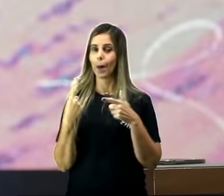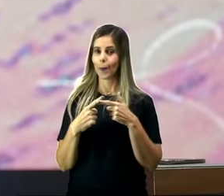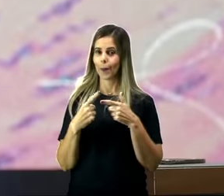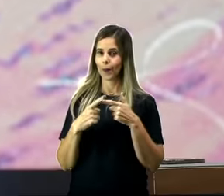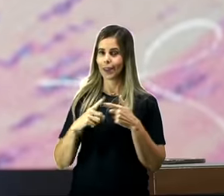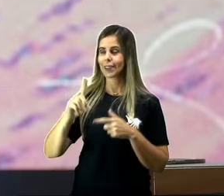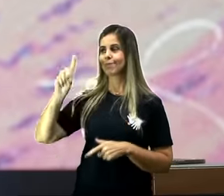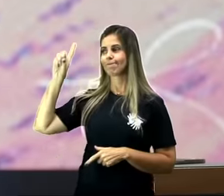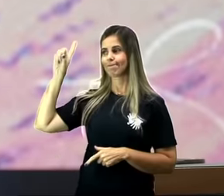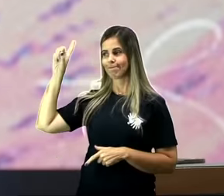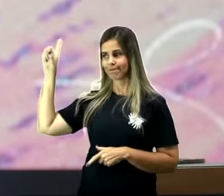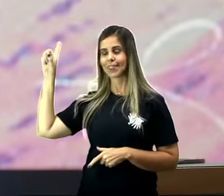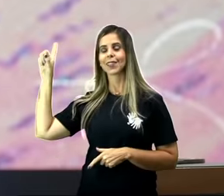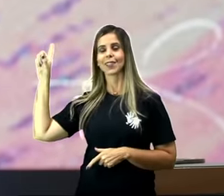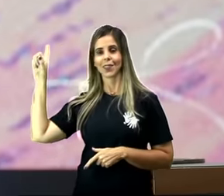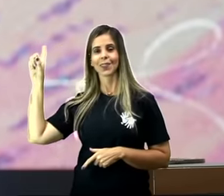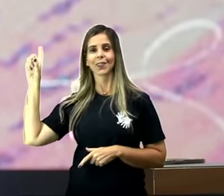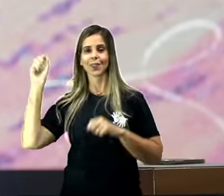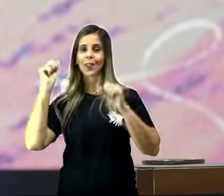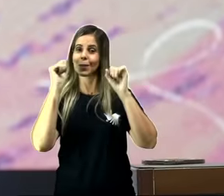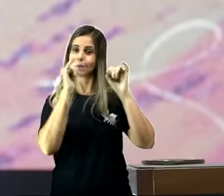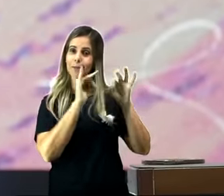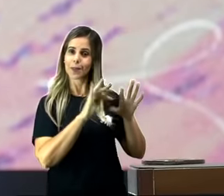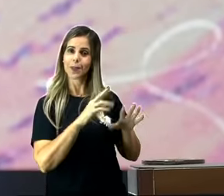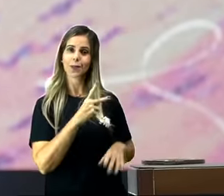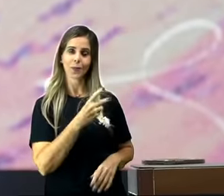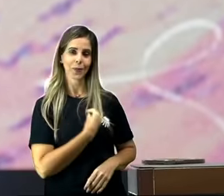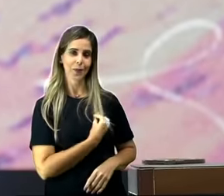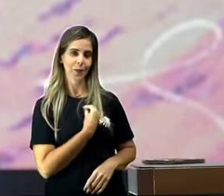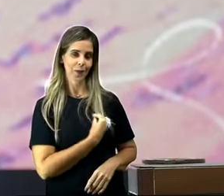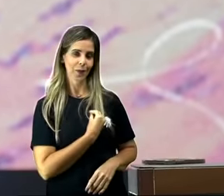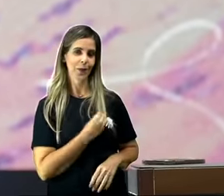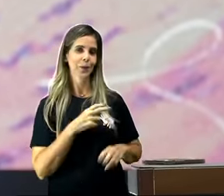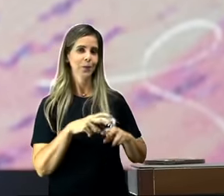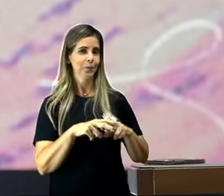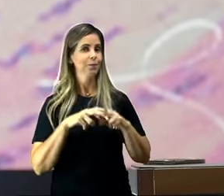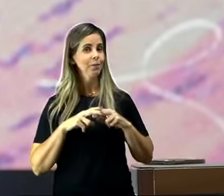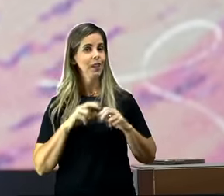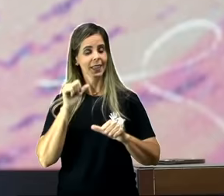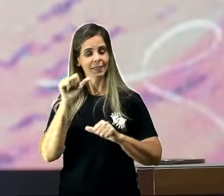para redimir um território e para transformar um